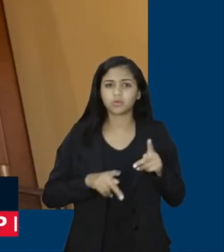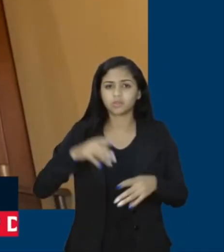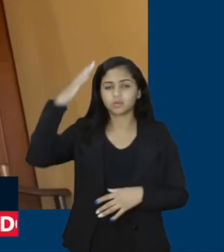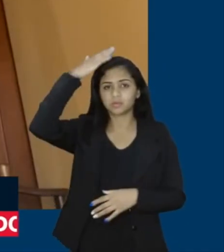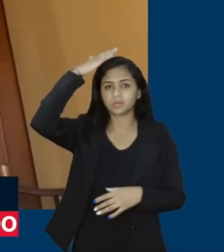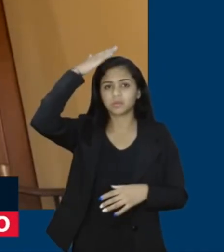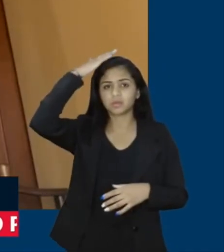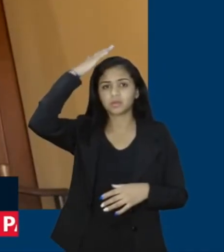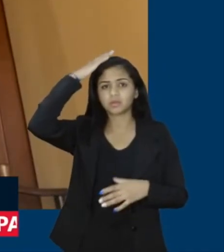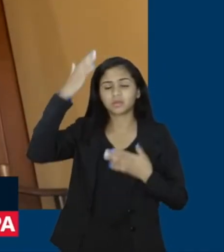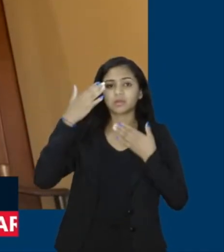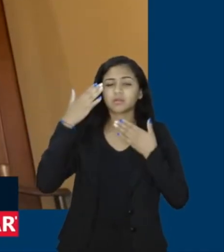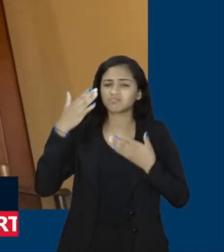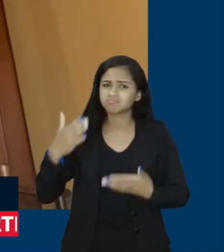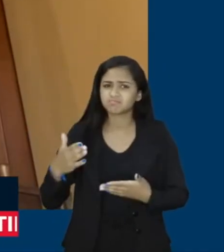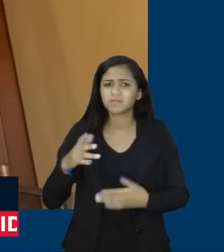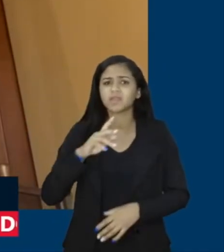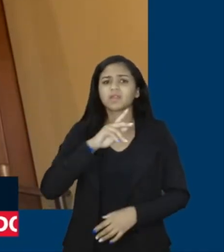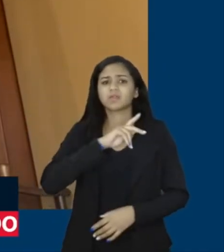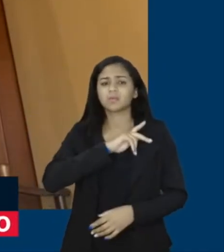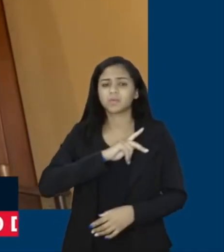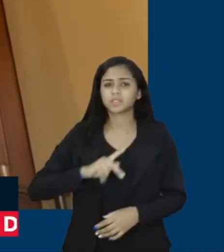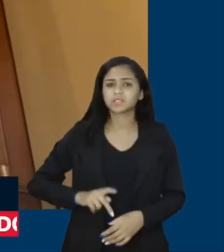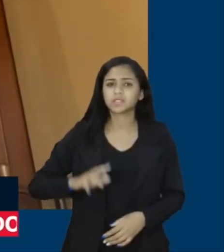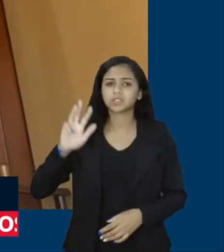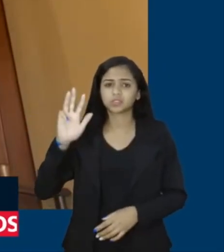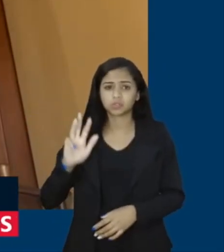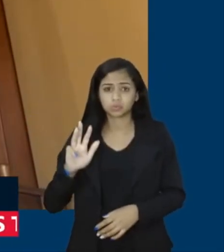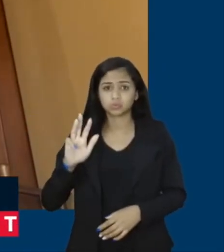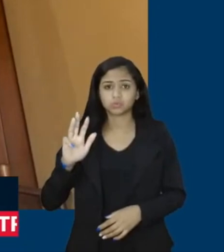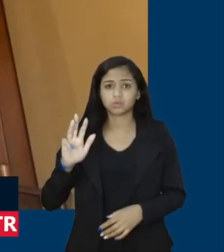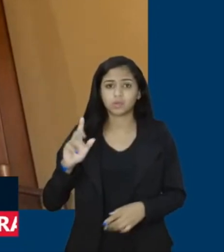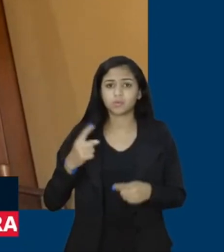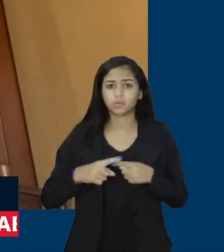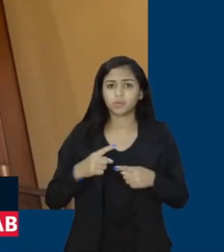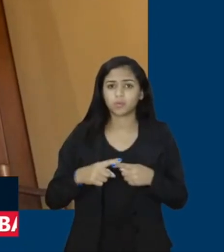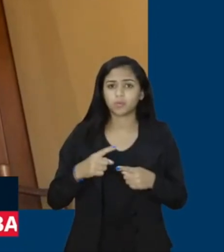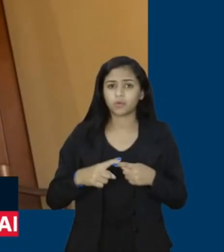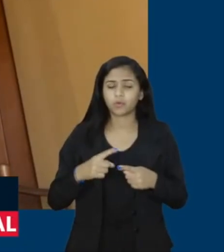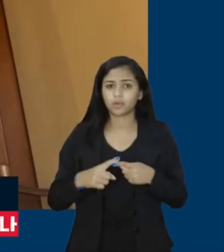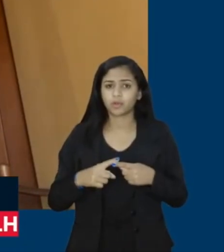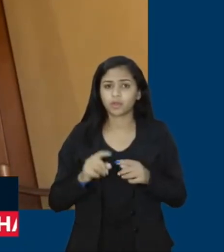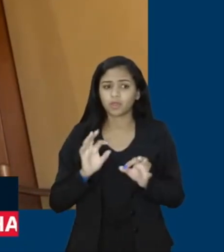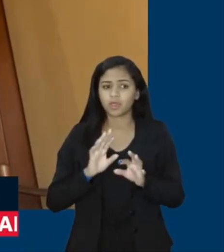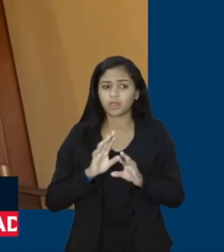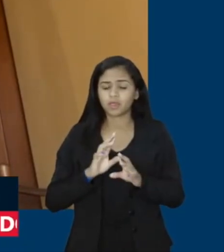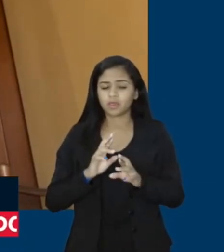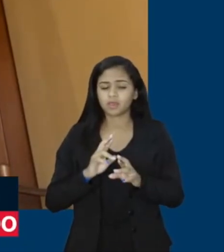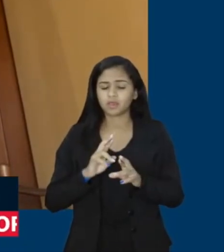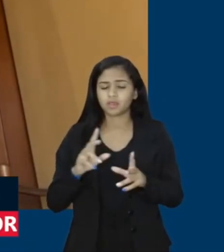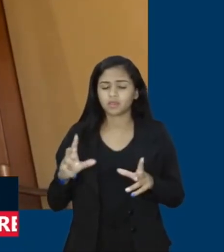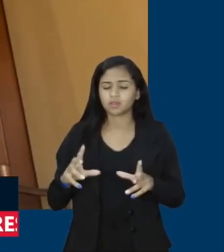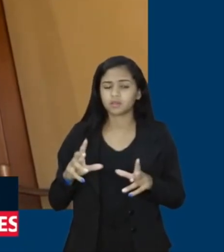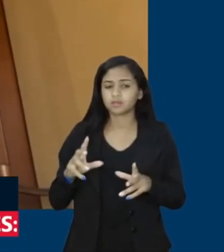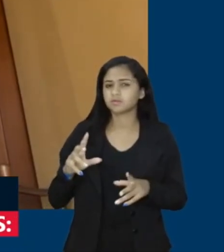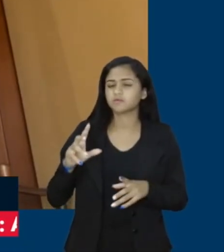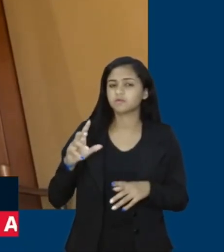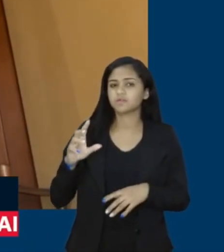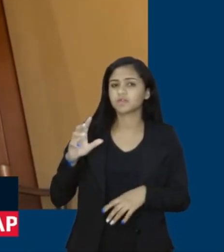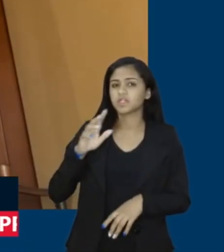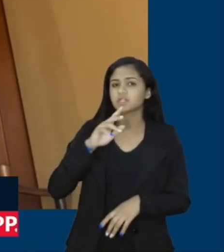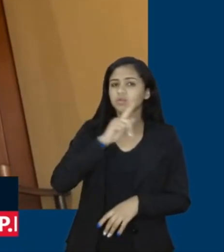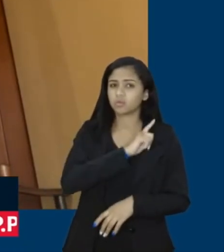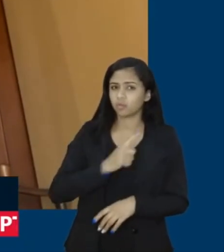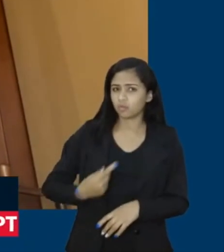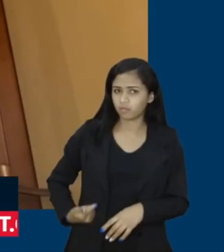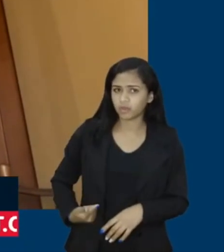muito grato ao presidente Lula, porque ele não fez nenhum tipo de distinção negativa ao Estado pelo fato do governador, pelo fato da